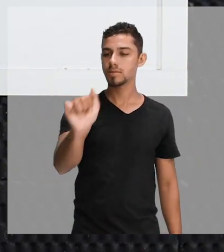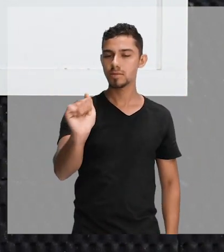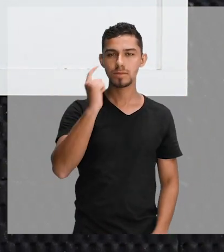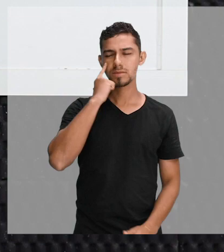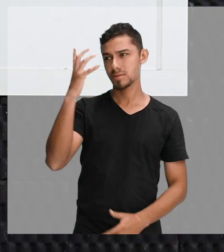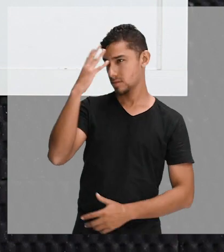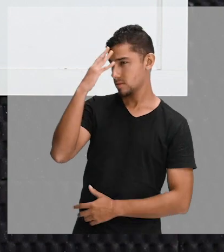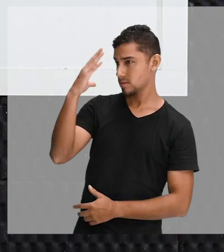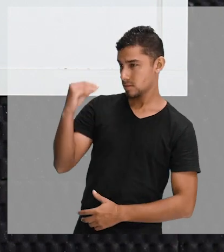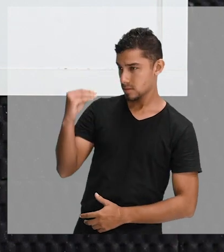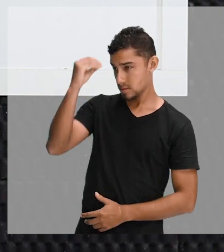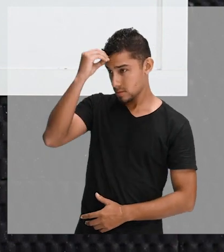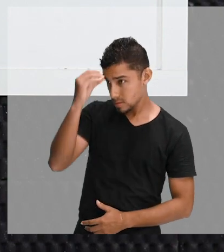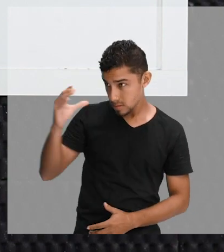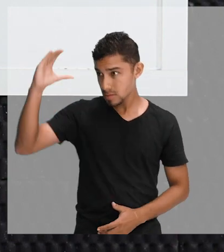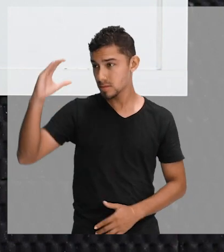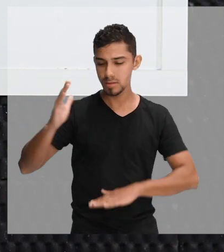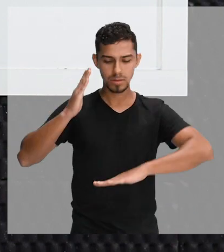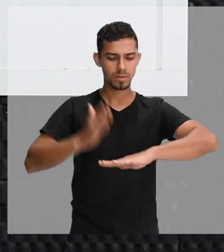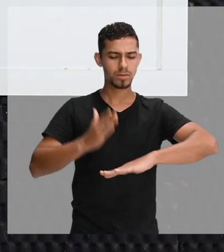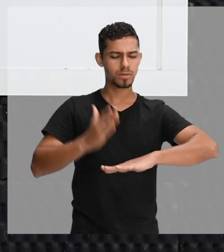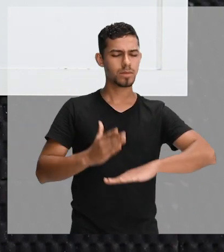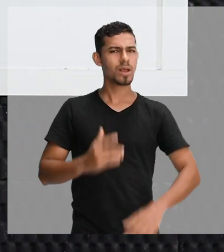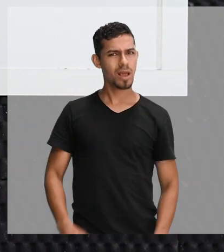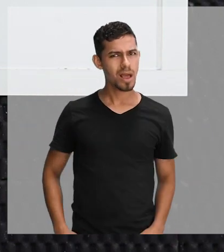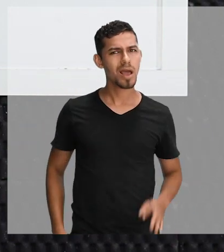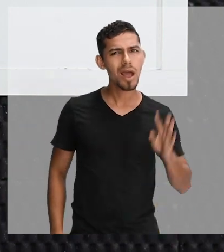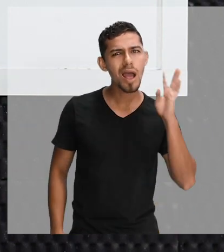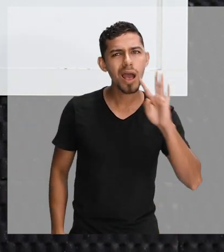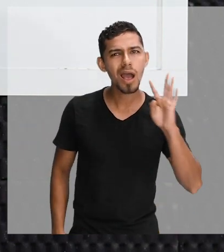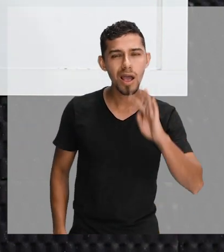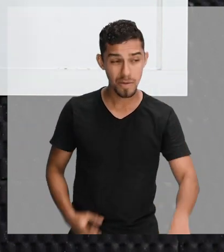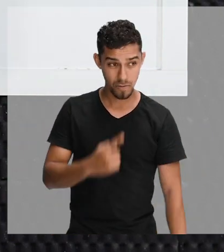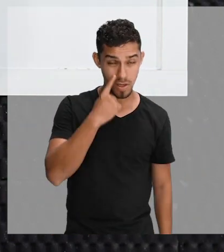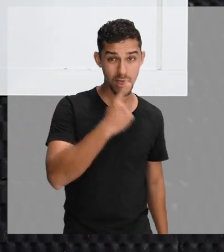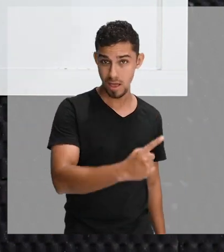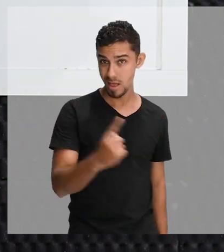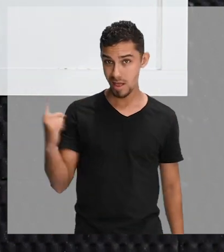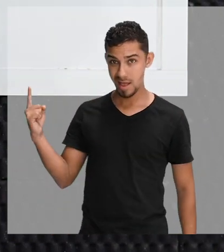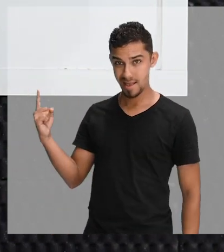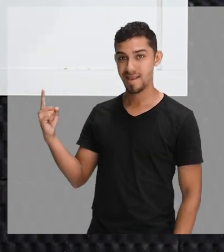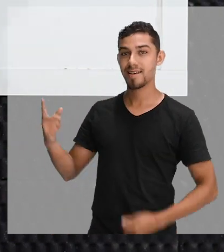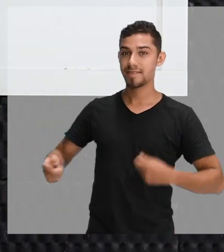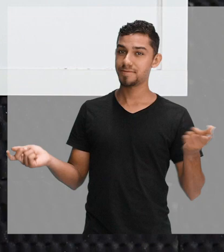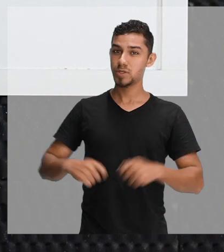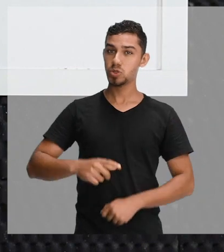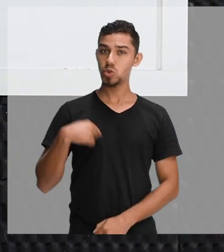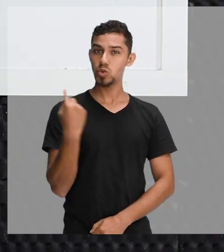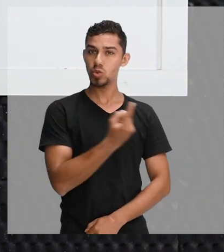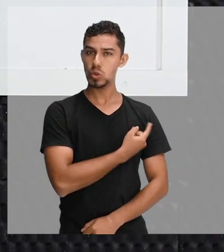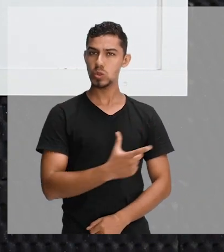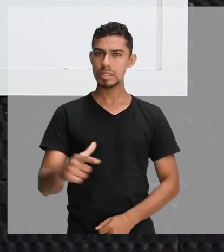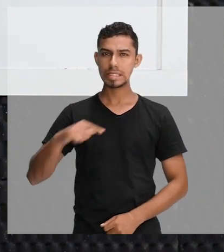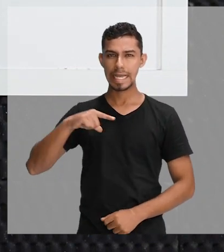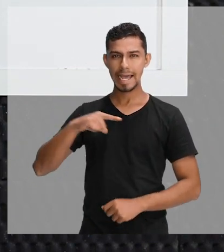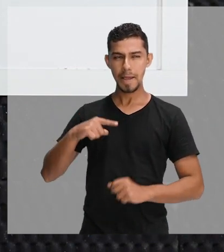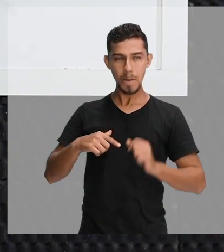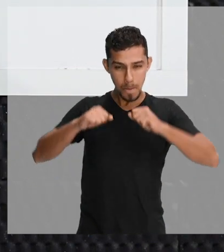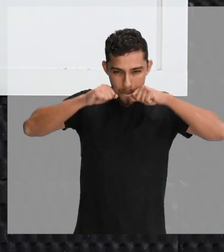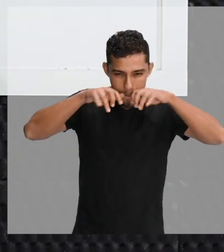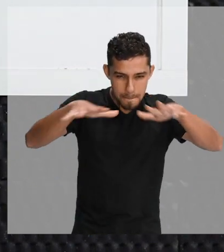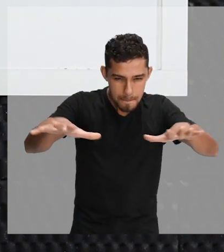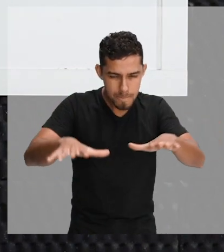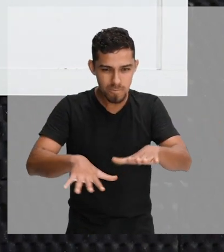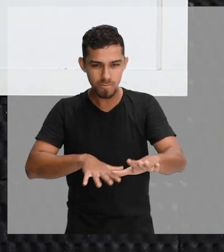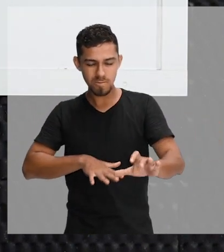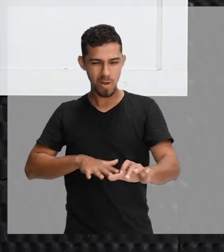saber científico na modernidade. Olha que coisa bacana. Então, veja só, se nós temos uma indução, um método indutivo, se nós